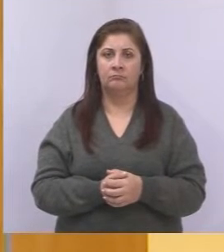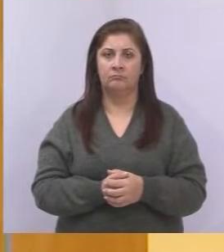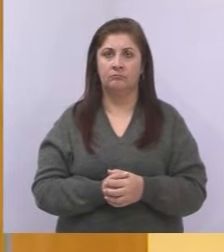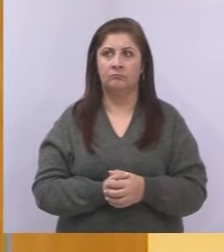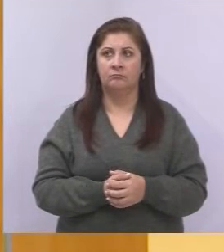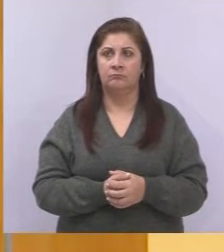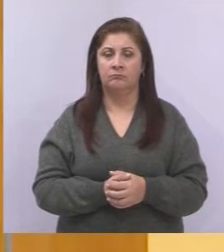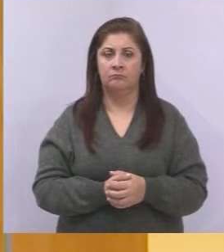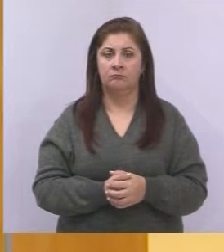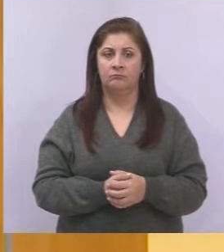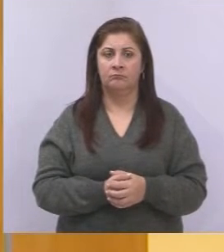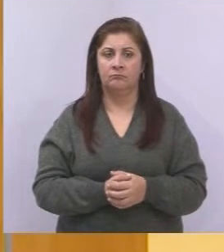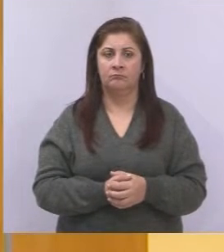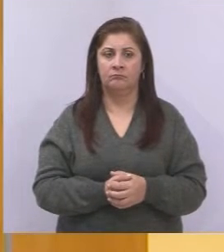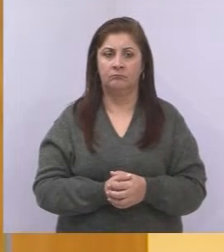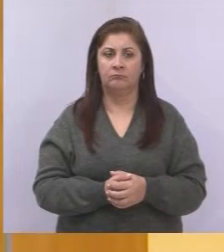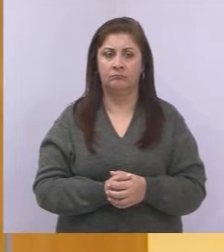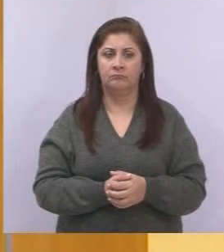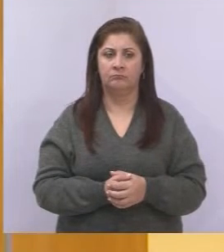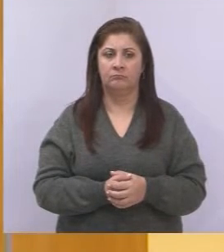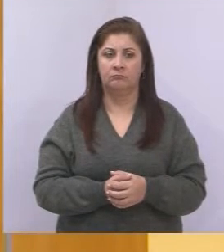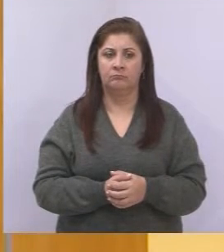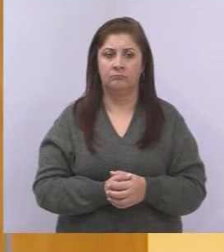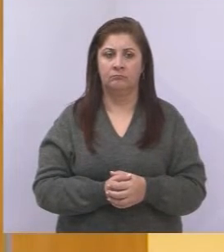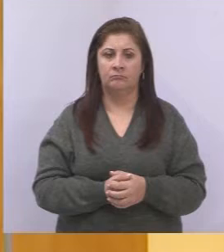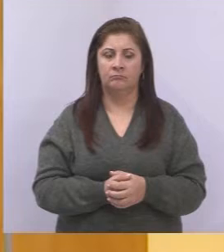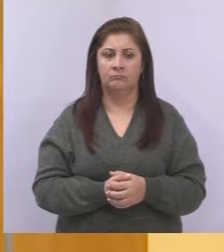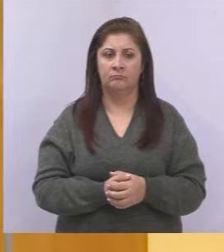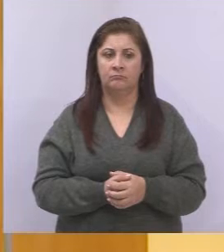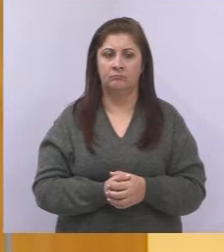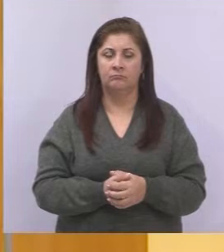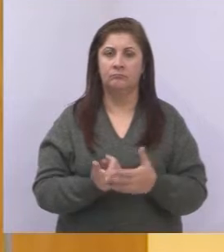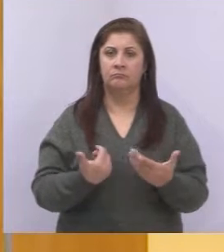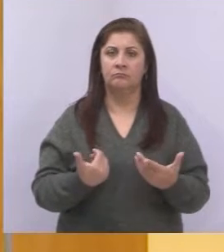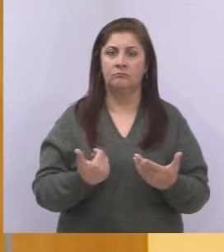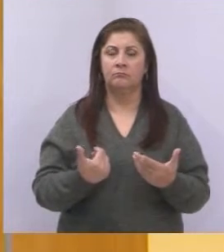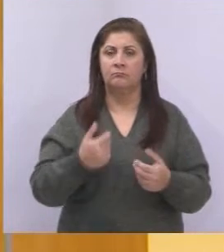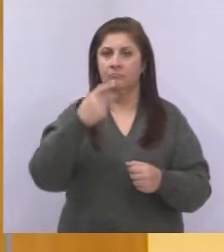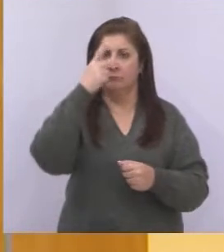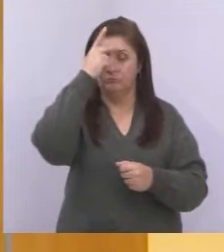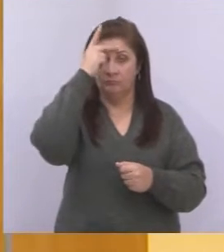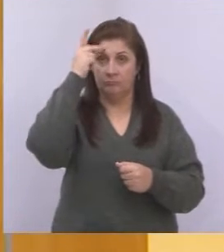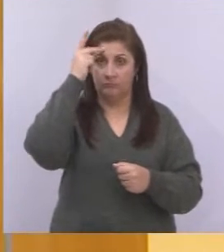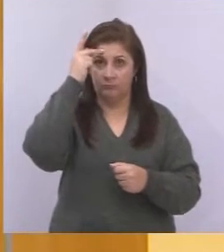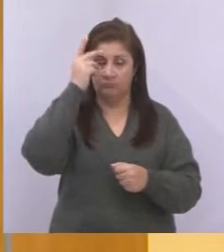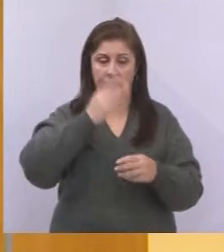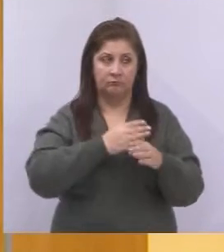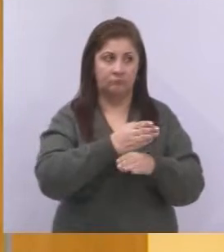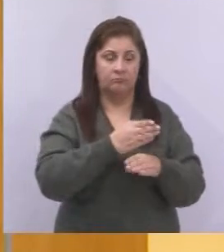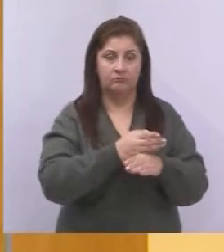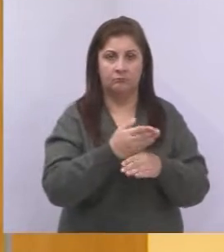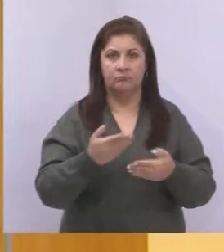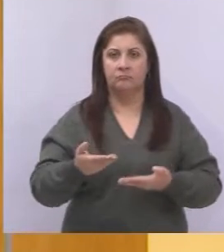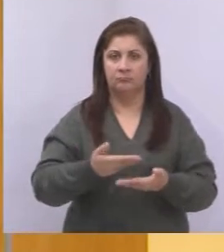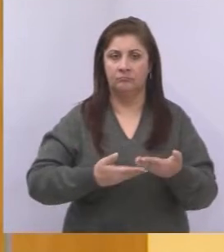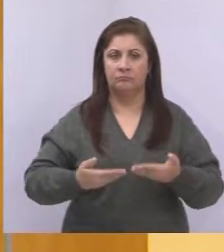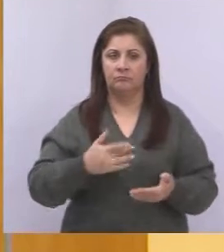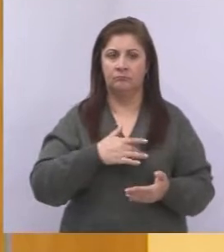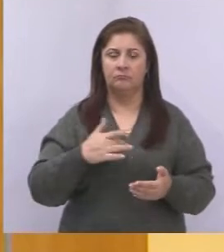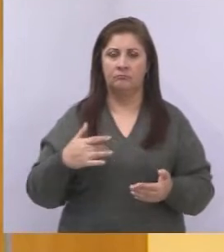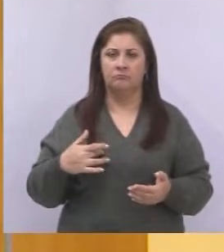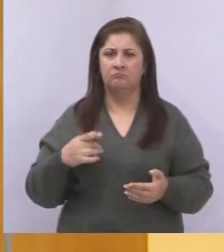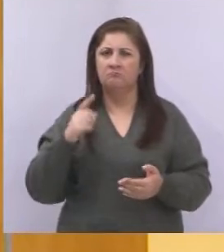a isenção, né, sobre os pacientes de serviço de saúde não ficou muito